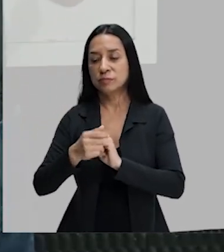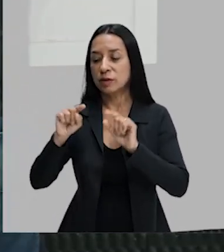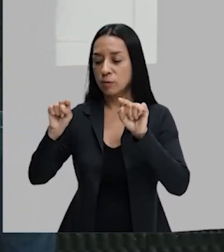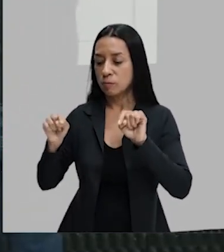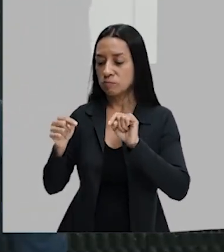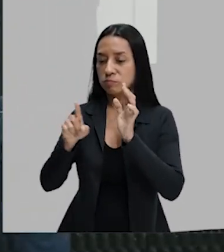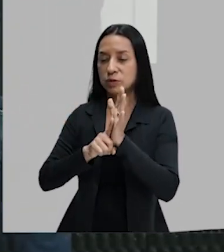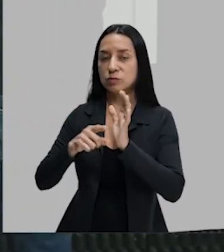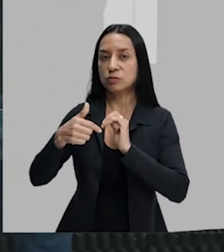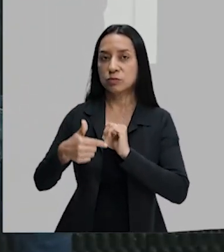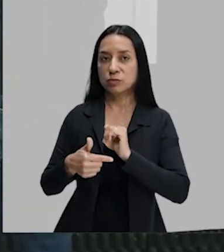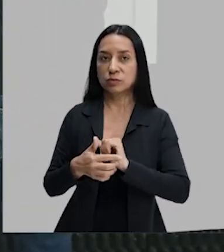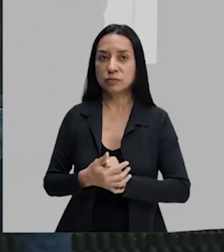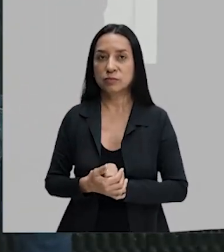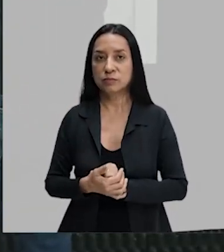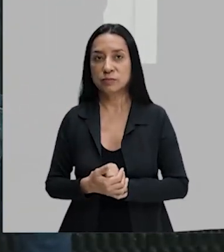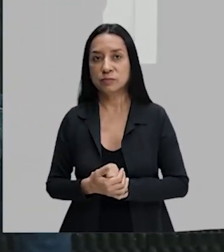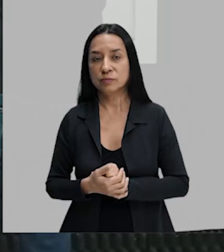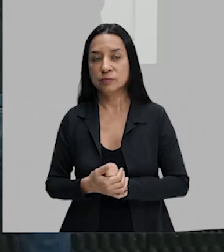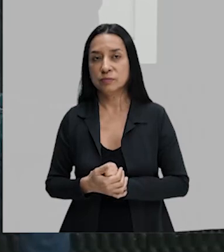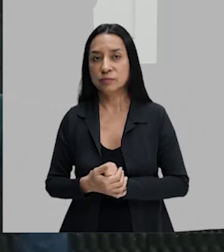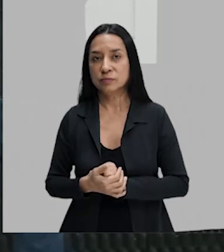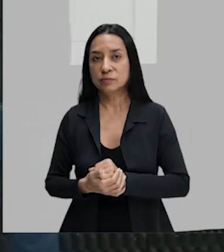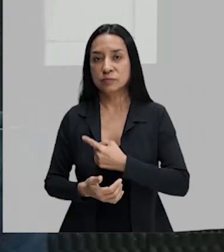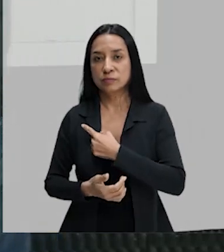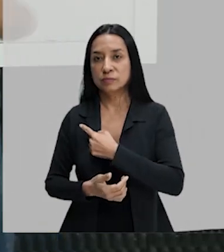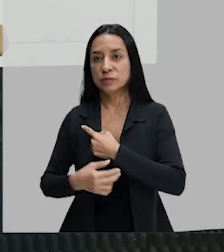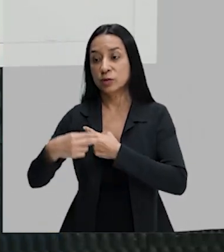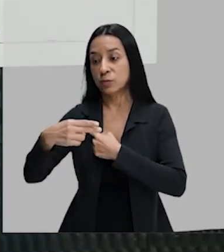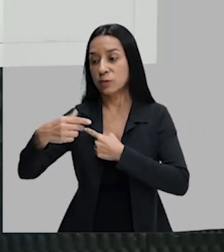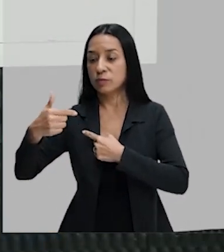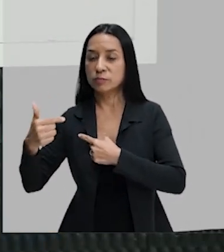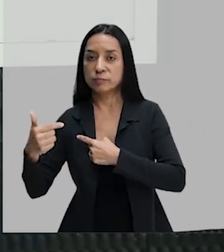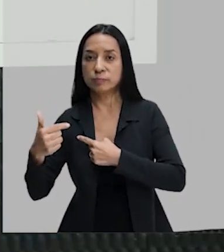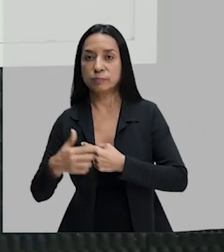menos 1 multiplicado por menos 2, dá 2.